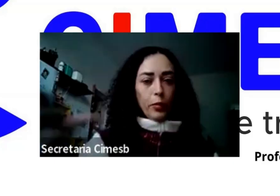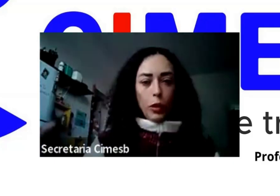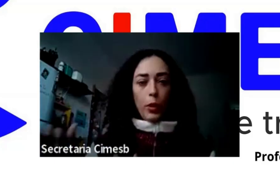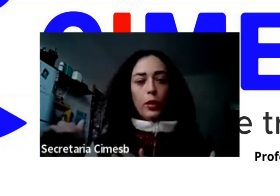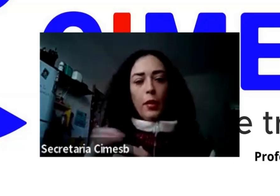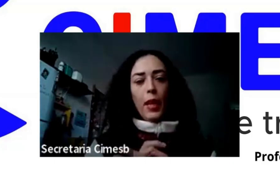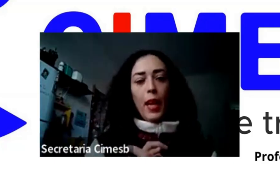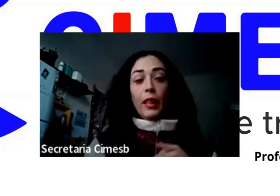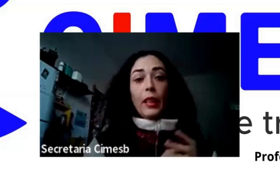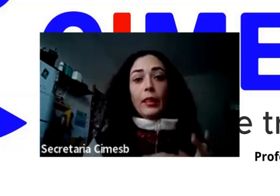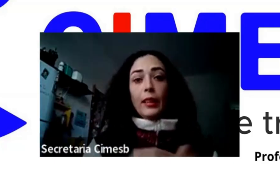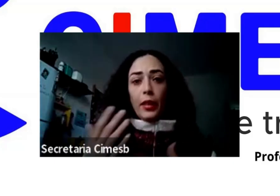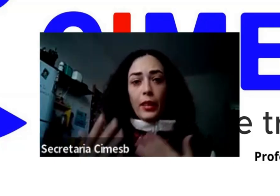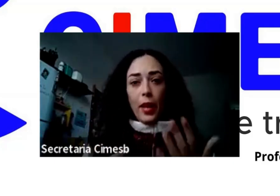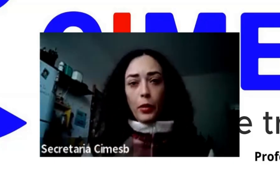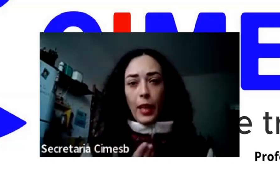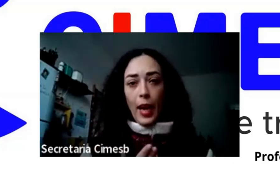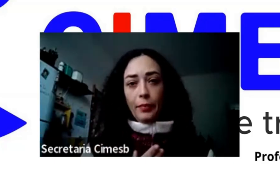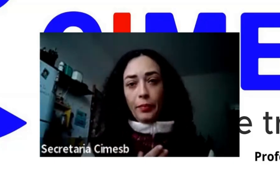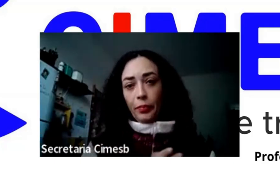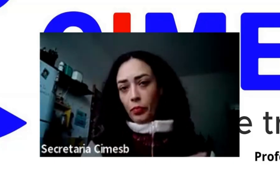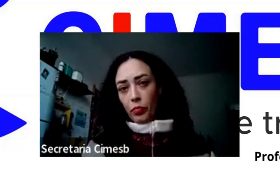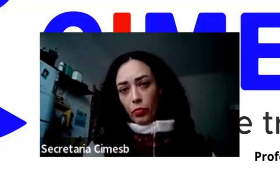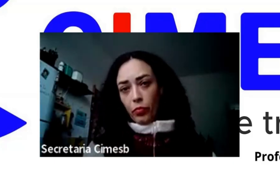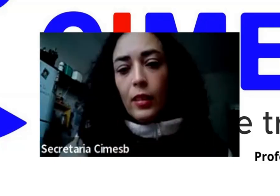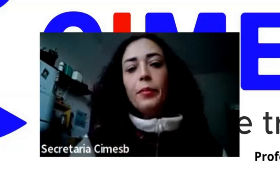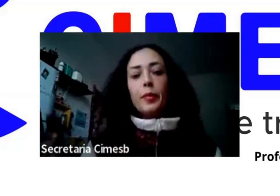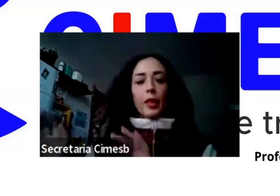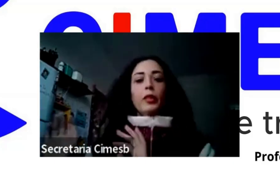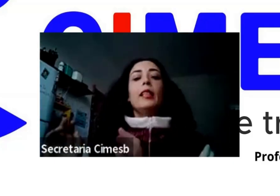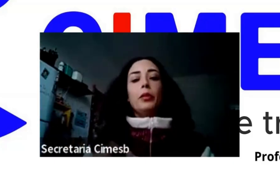aqui, onde eu posso trabalhar. Se eu quiser mudar